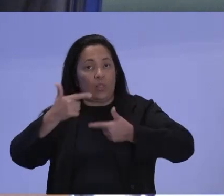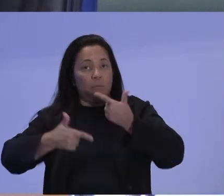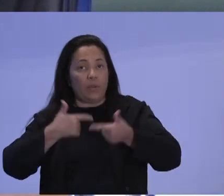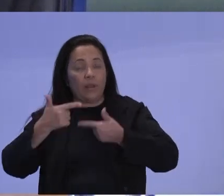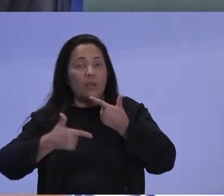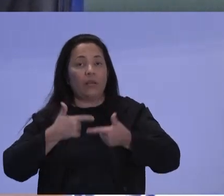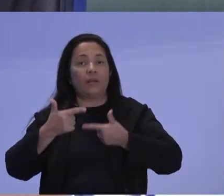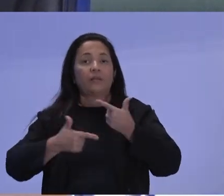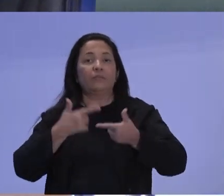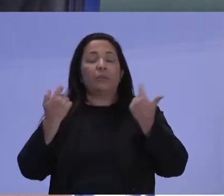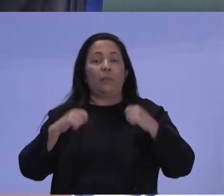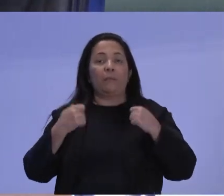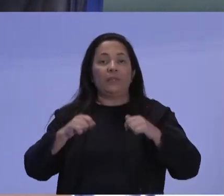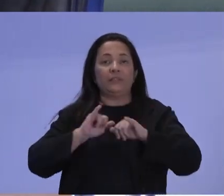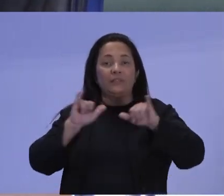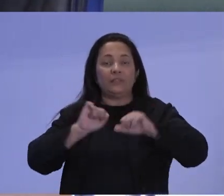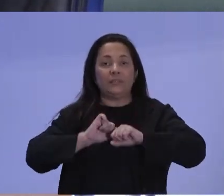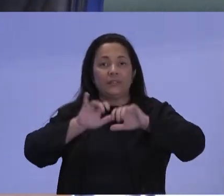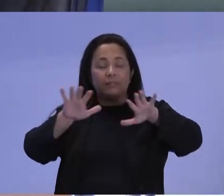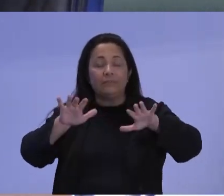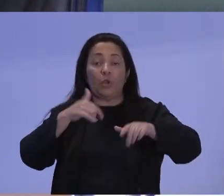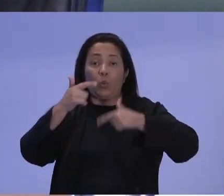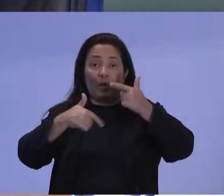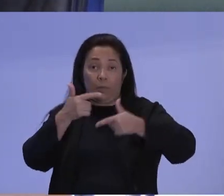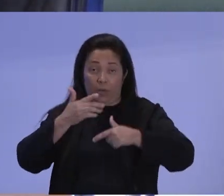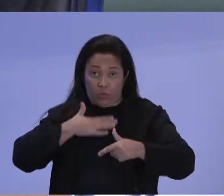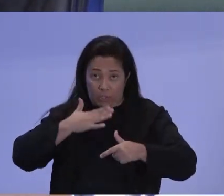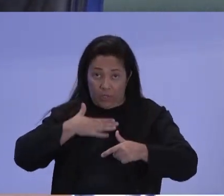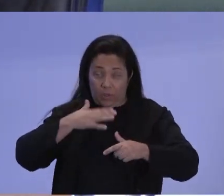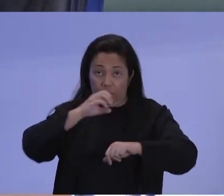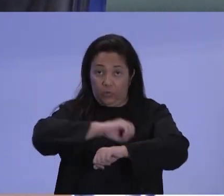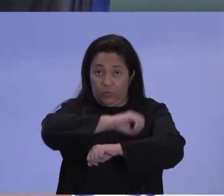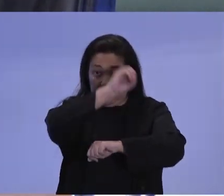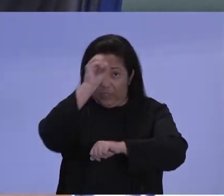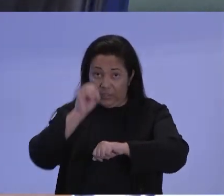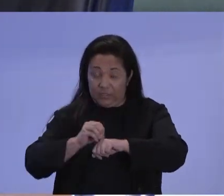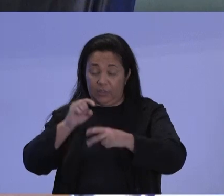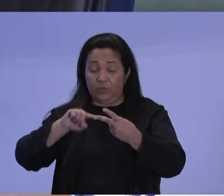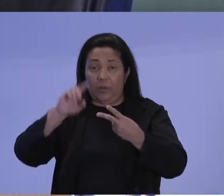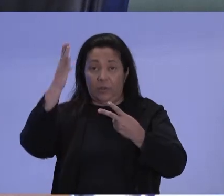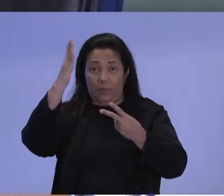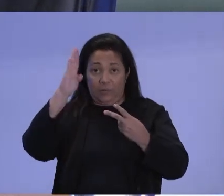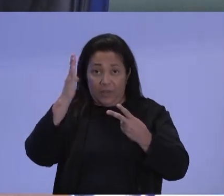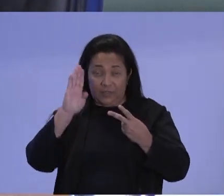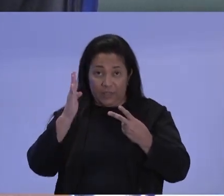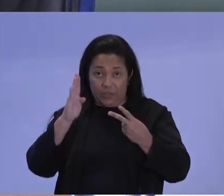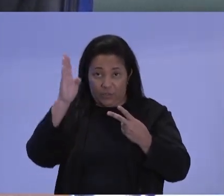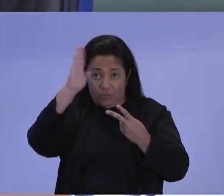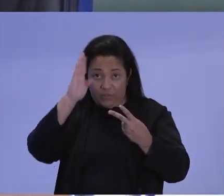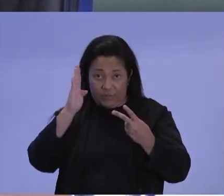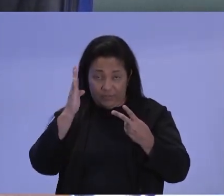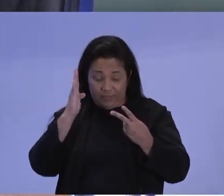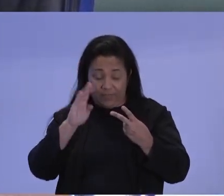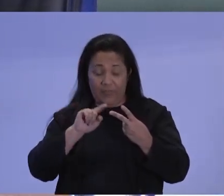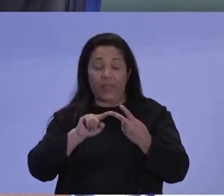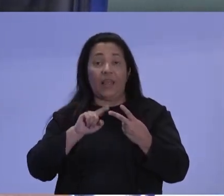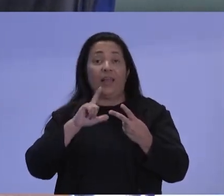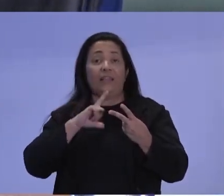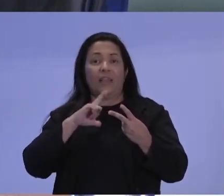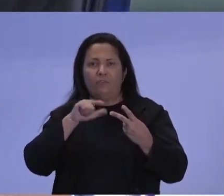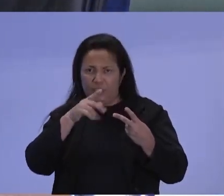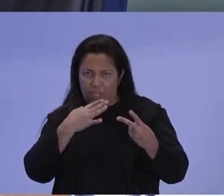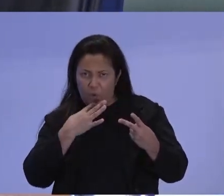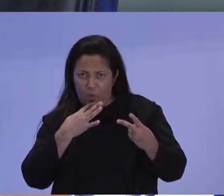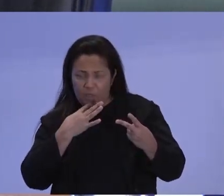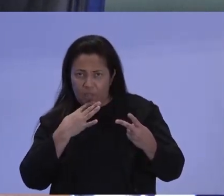que no Sol Nascente, Braslândia, que tem um grande número de casos, o senhor deve conhecer o assentamento Vitória, não sei